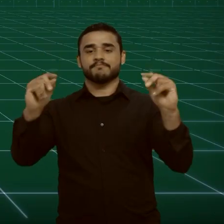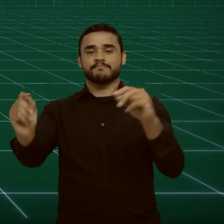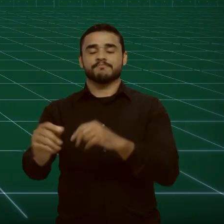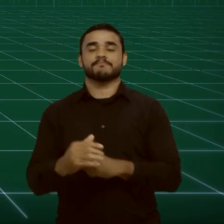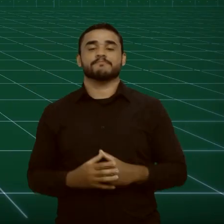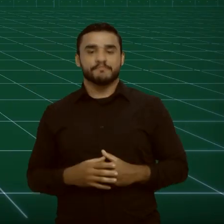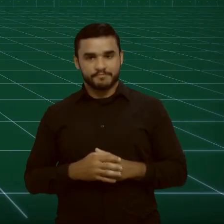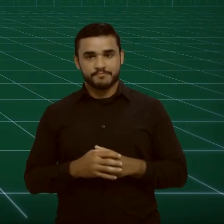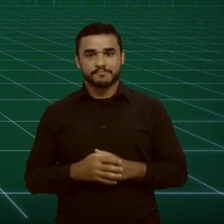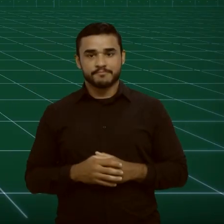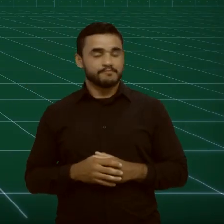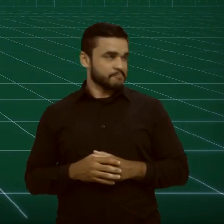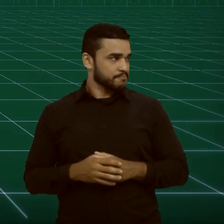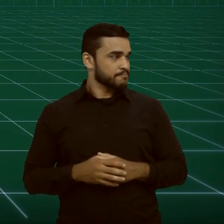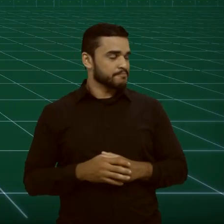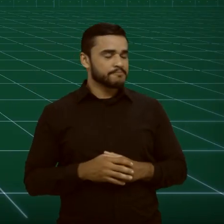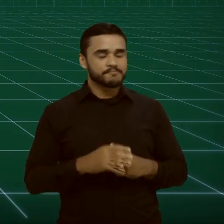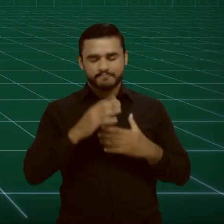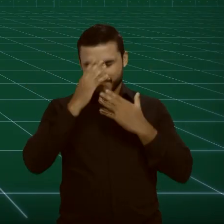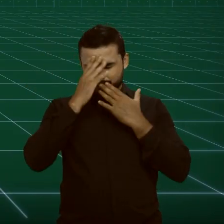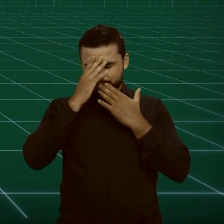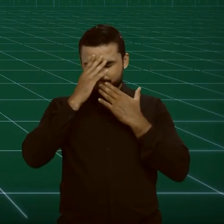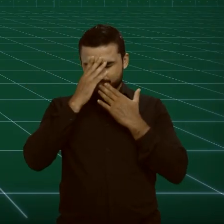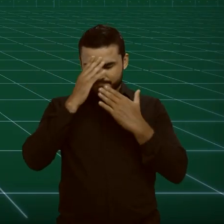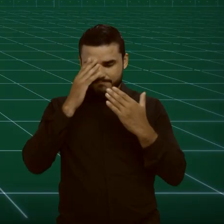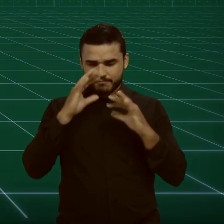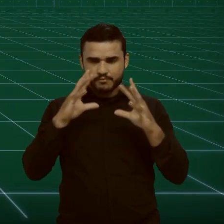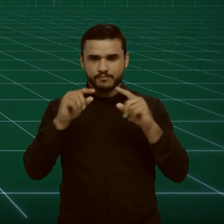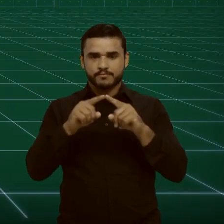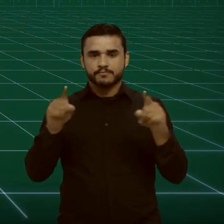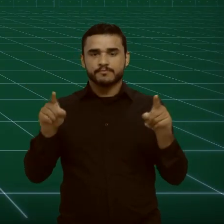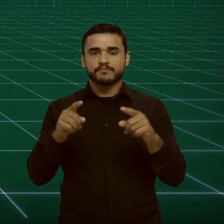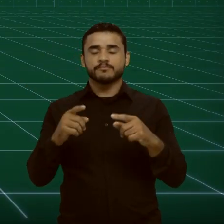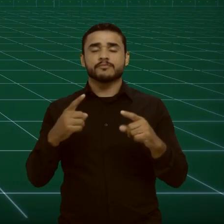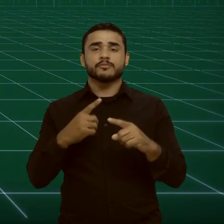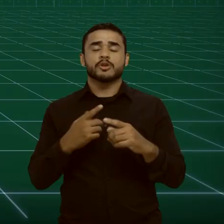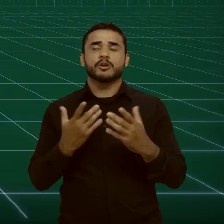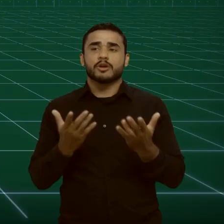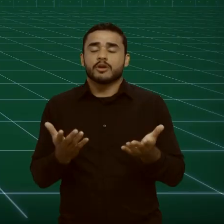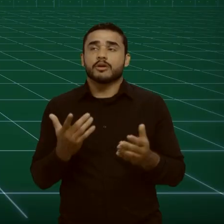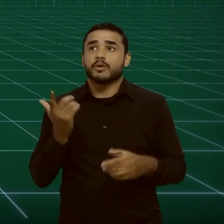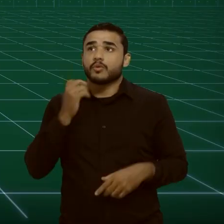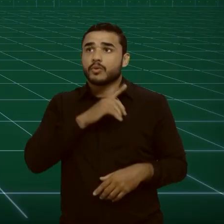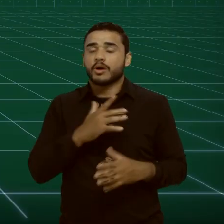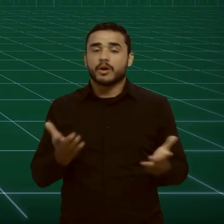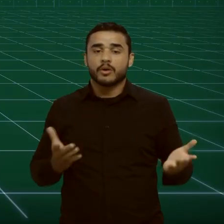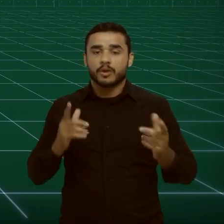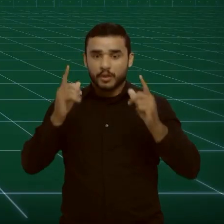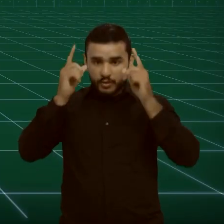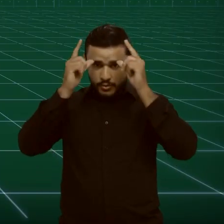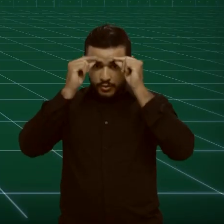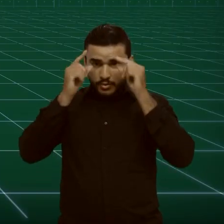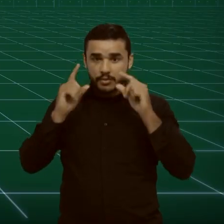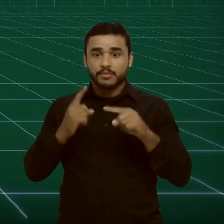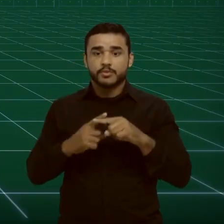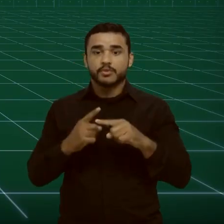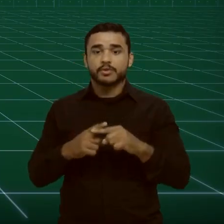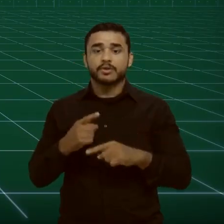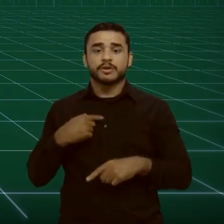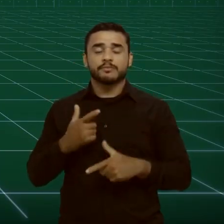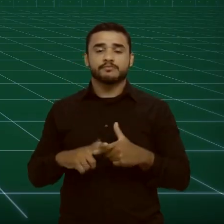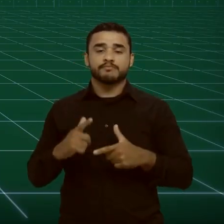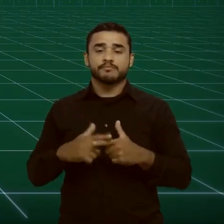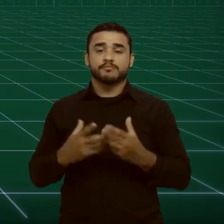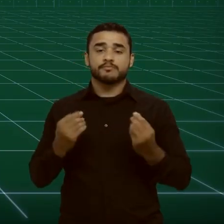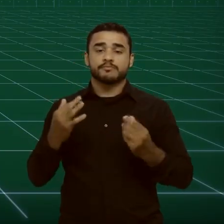Essas hérnias me incomodavam muito e quase não conseguia trabalhar direito. Agora já me sinto uma outra pessoa. Cerca